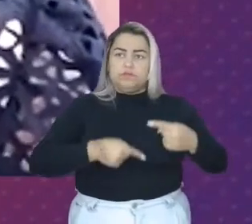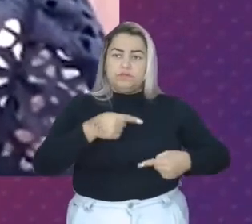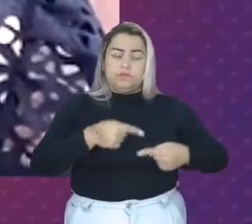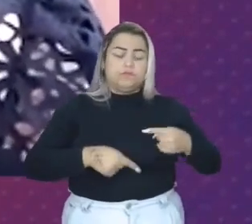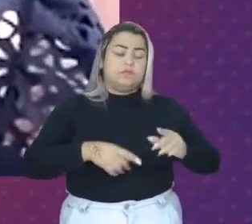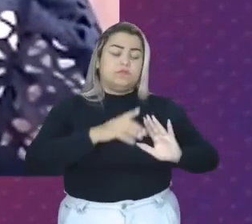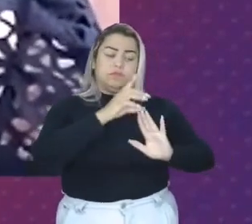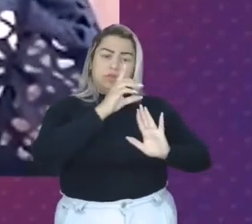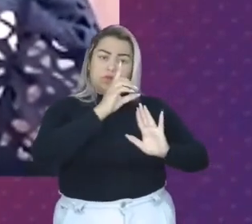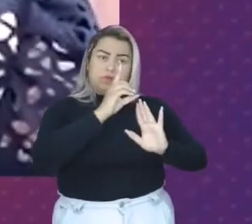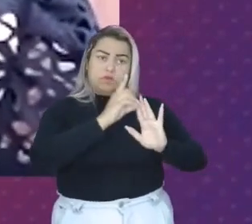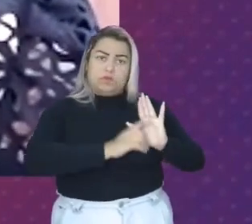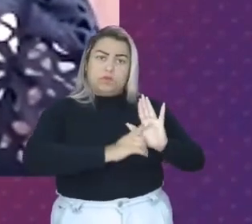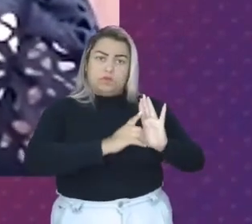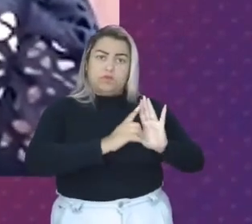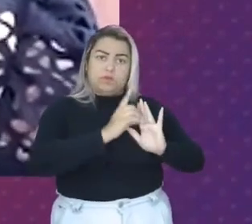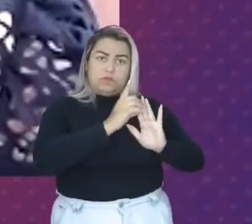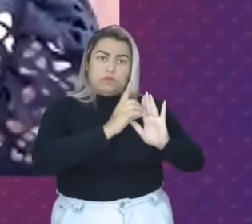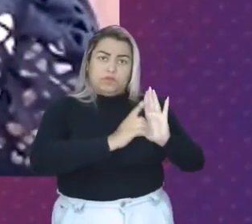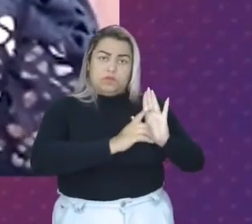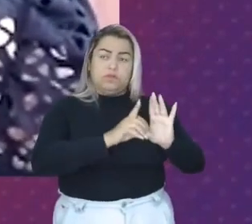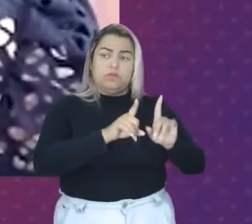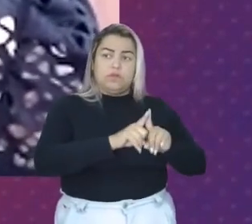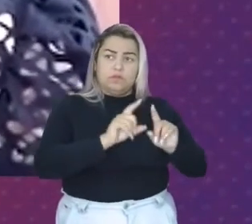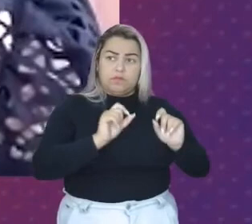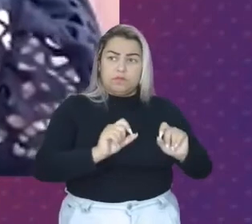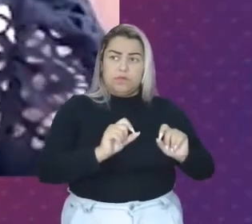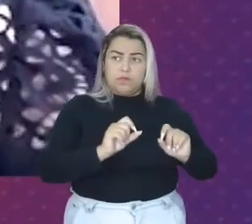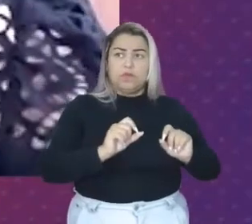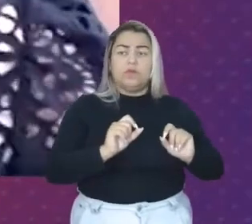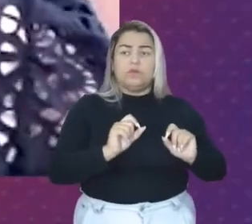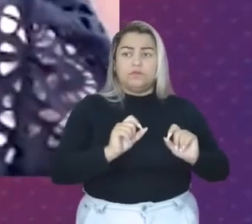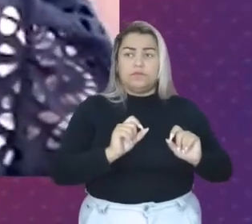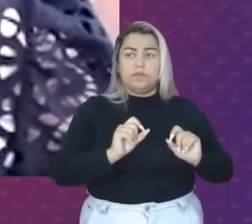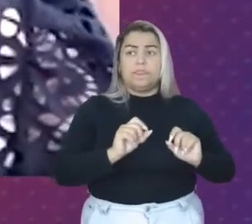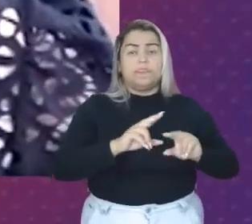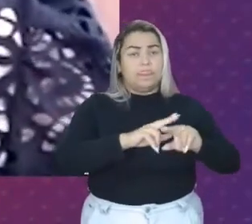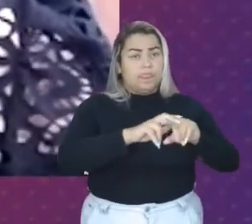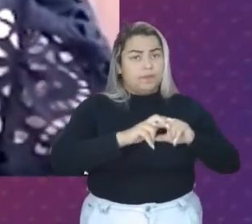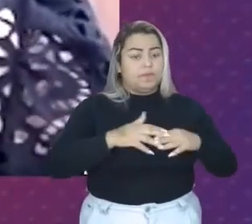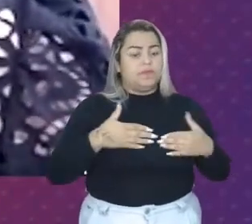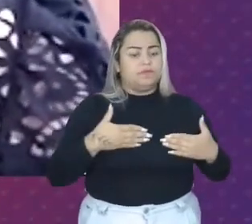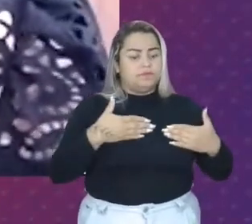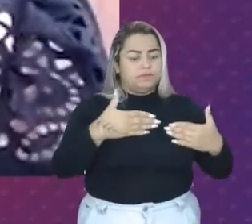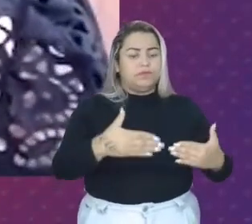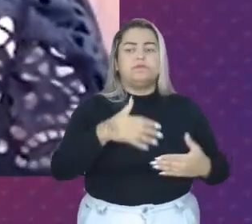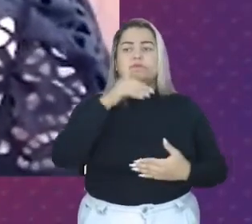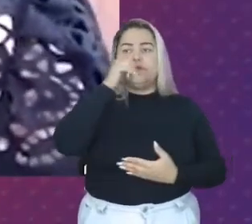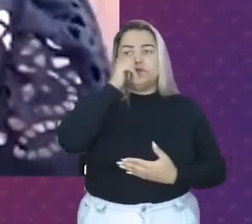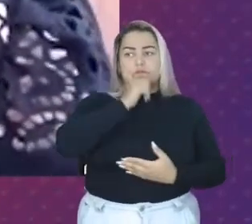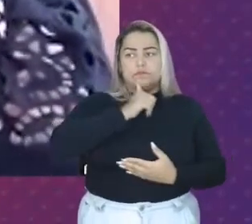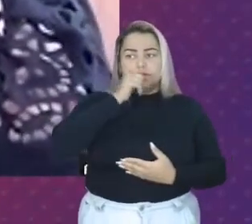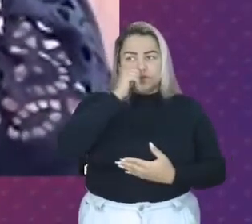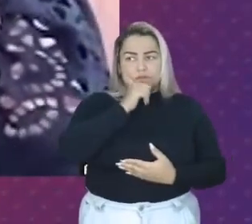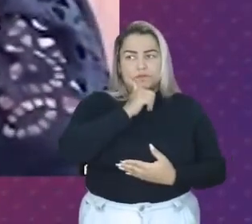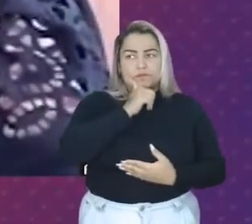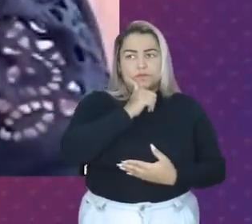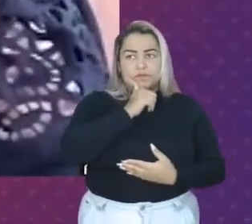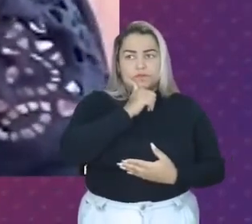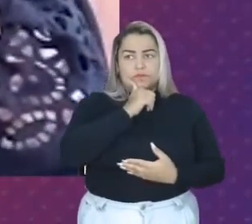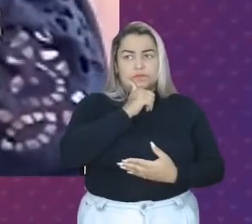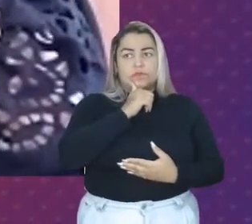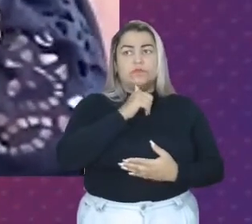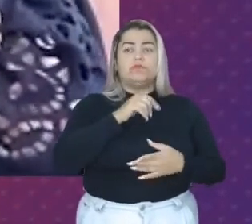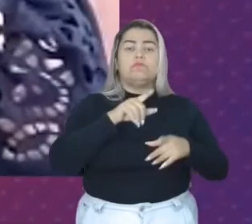decreto já do presidente Lula, está sendo coordenado pelo Ministério das Mulheres, pelo Ministério da